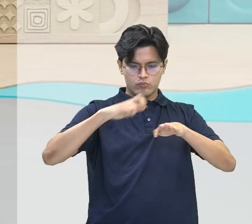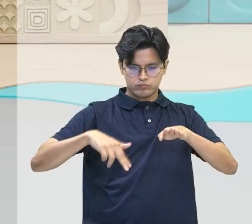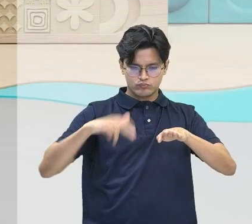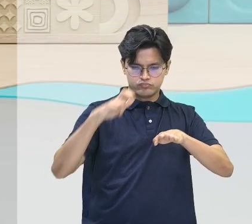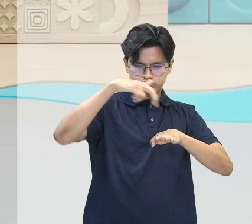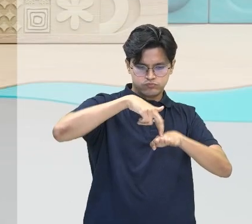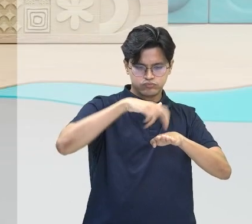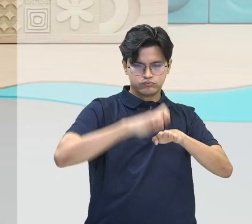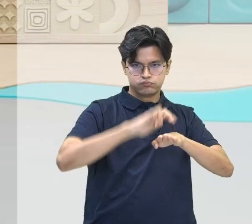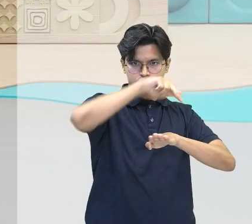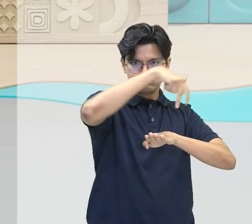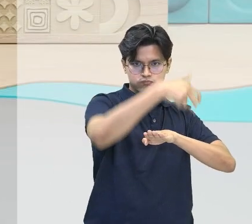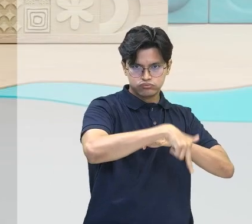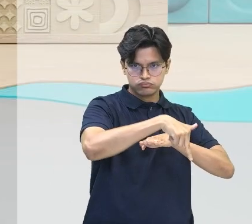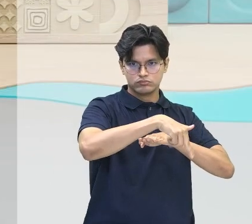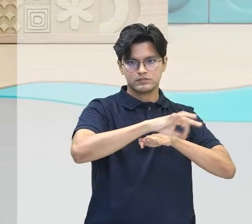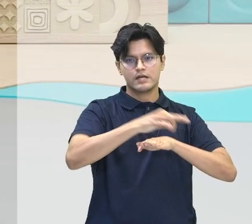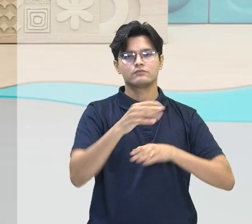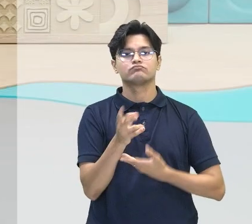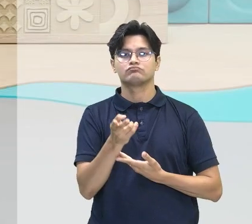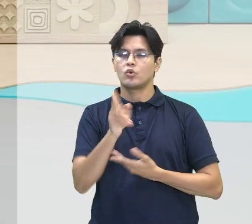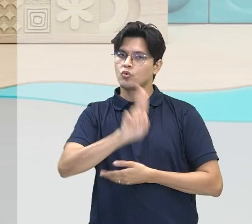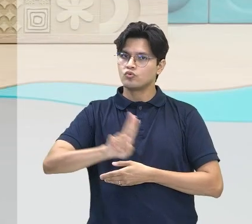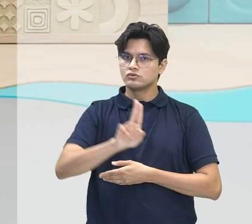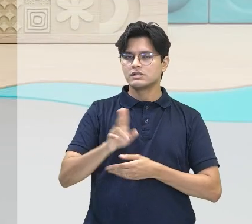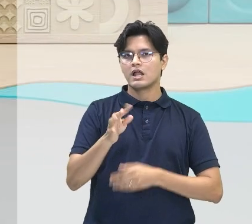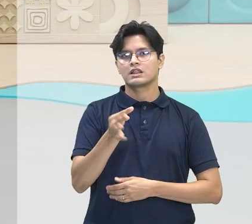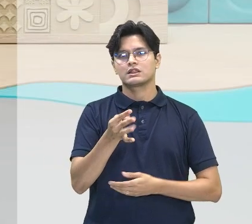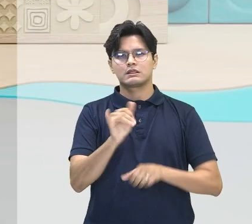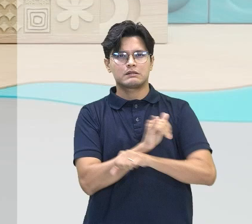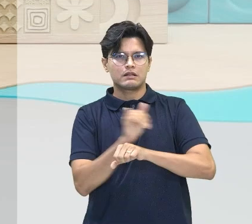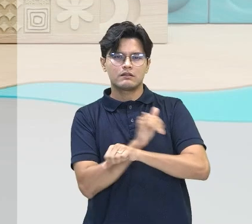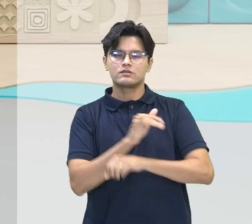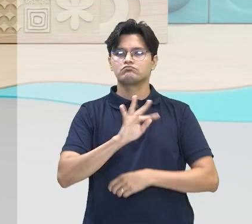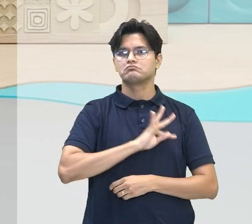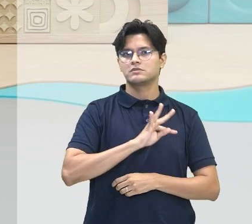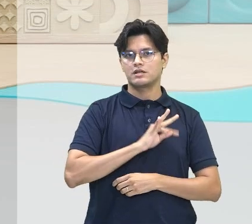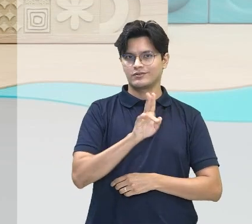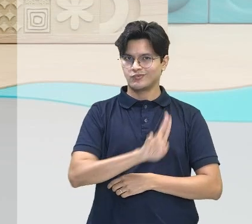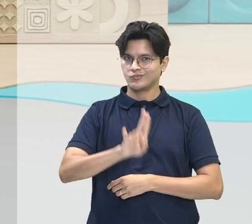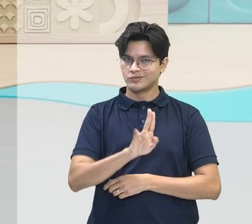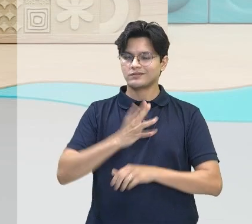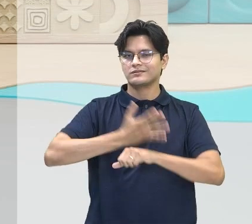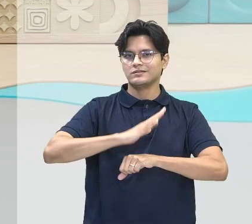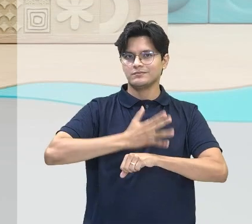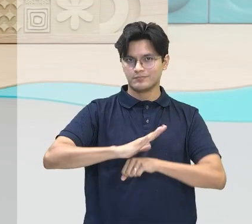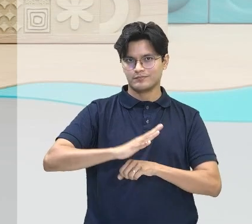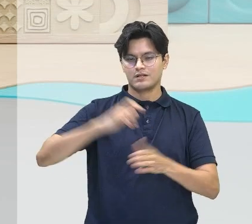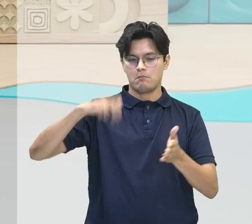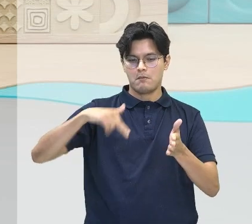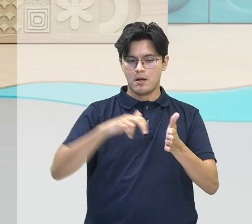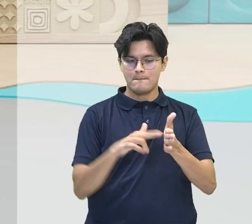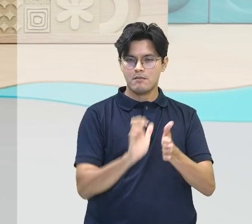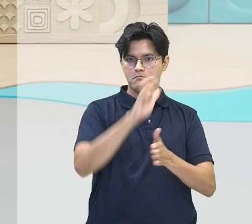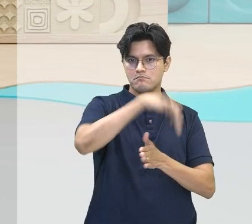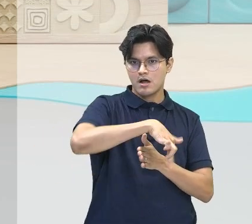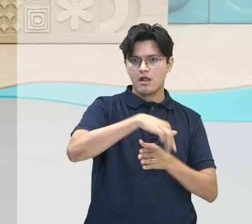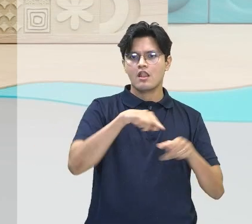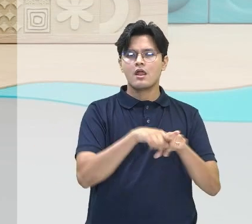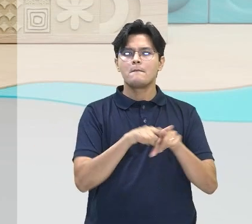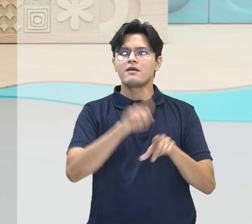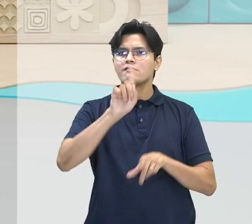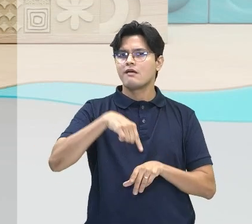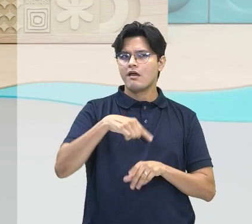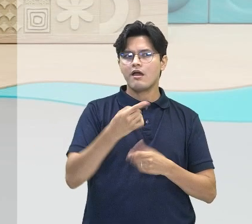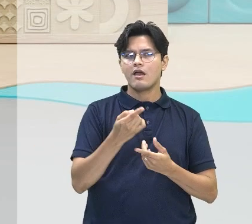executar todas as técnicas que são aprendidas no parkour. Lembrando que essa é uma forma também de familiarizar o atleta